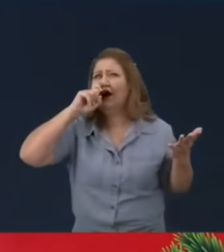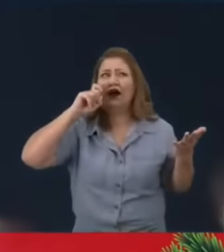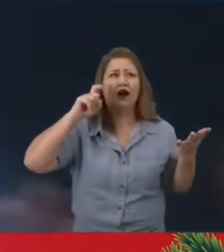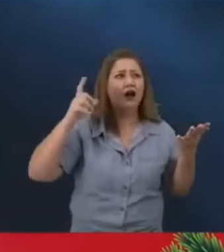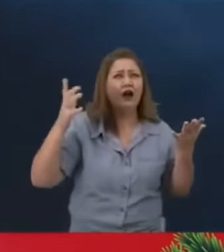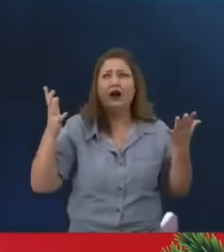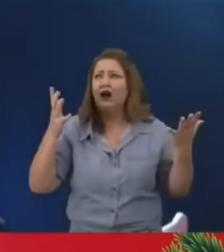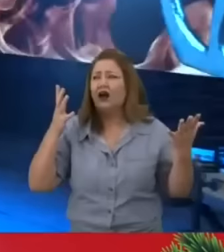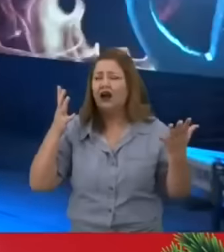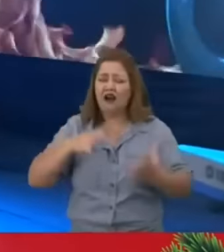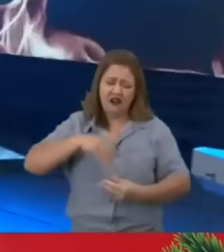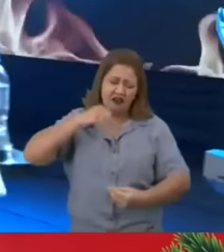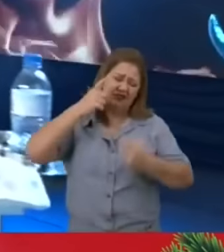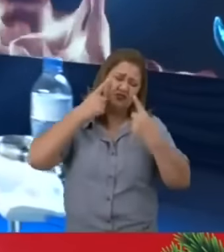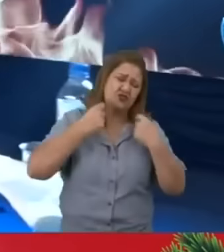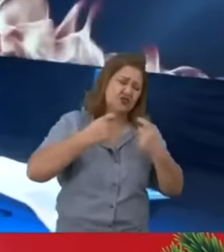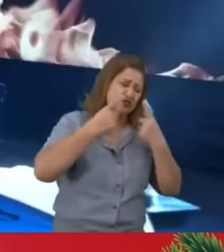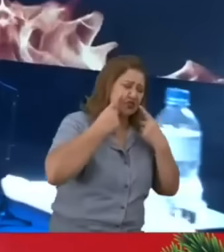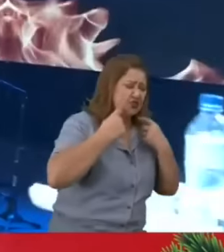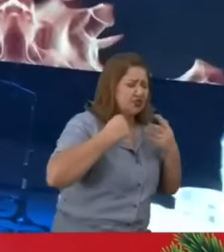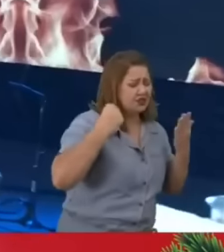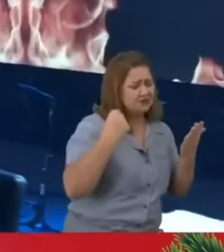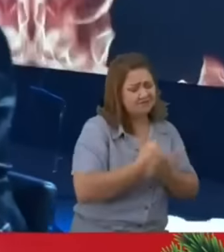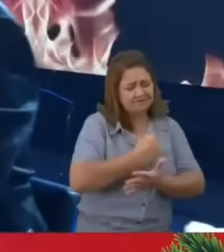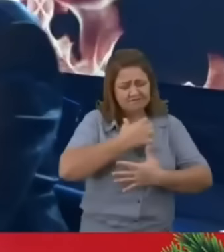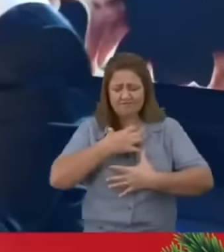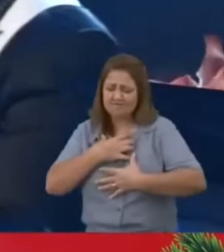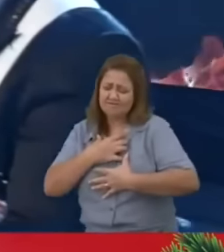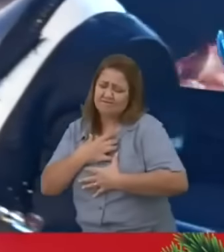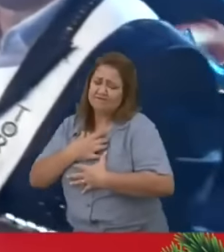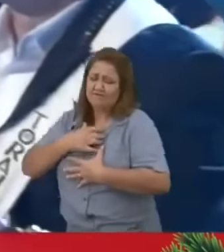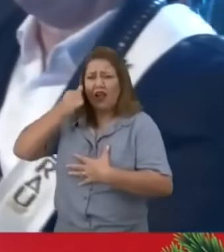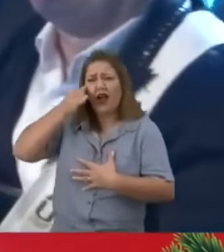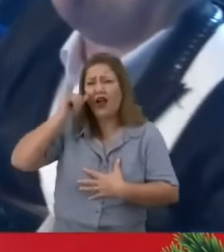A alma chora. A voz aí com a gente.